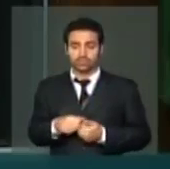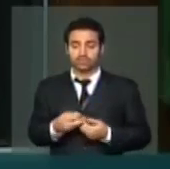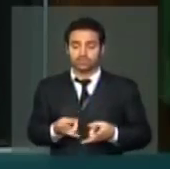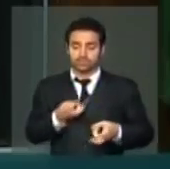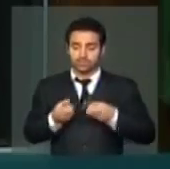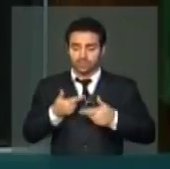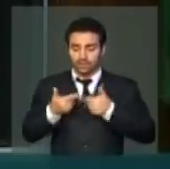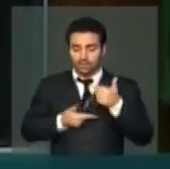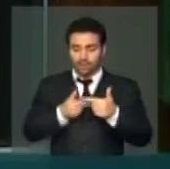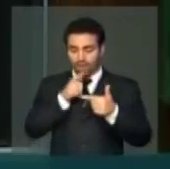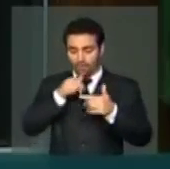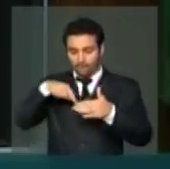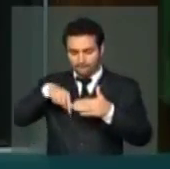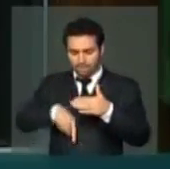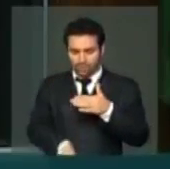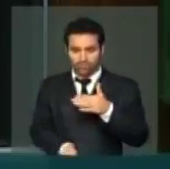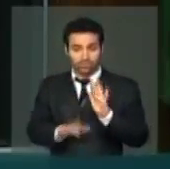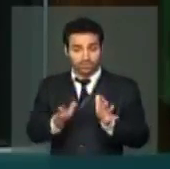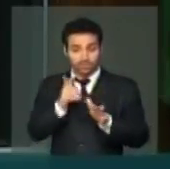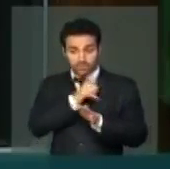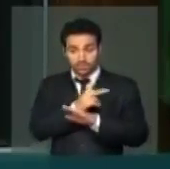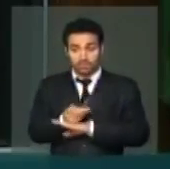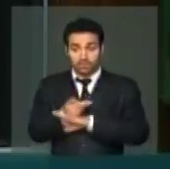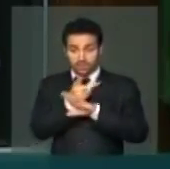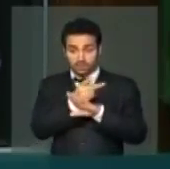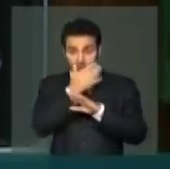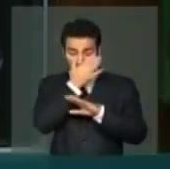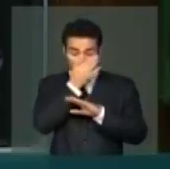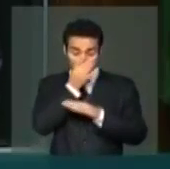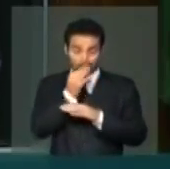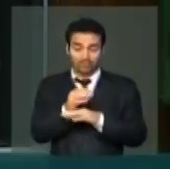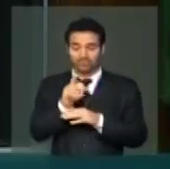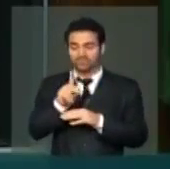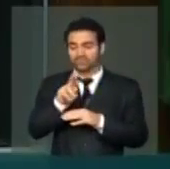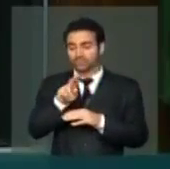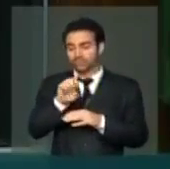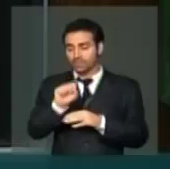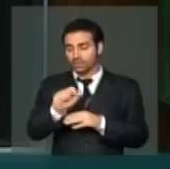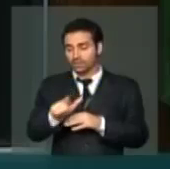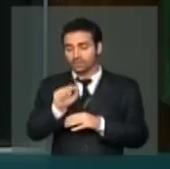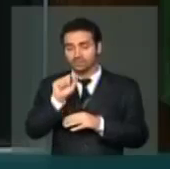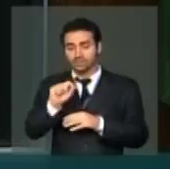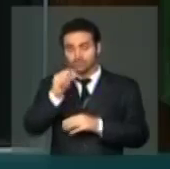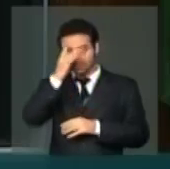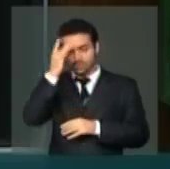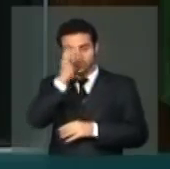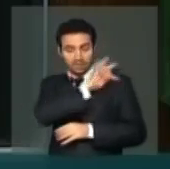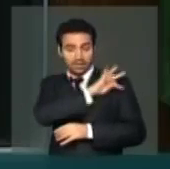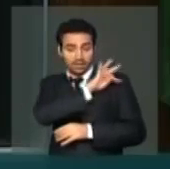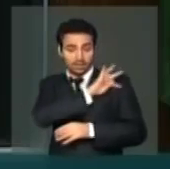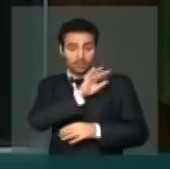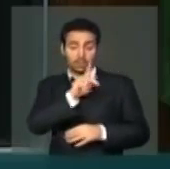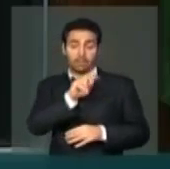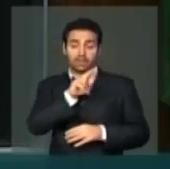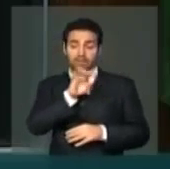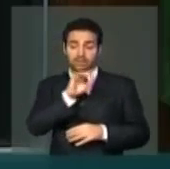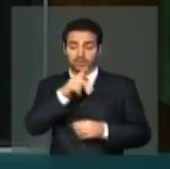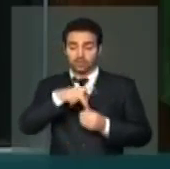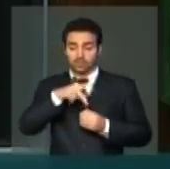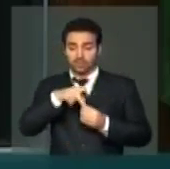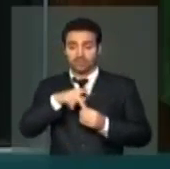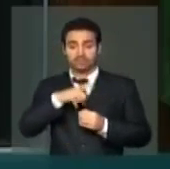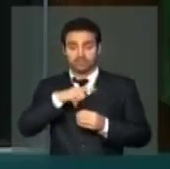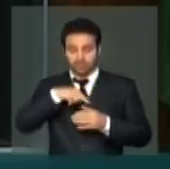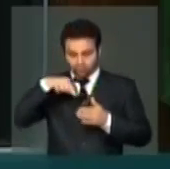profundas. E foi, inclusive, premiado por isso. No pré-sal, os técnicos da Petrobras fazem extração até